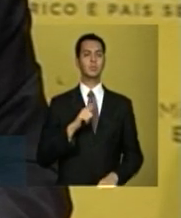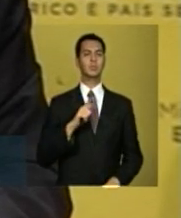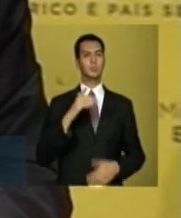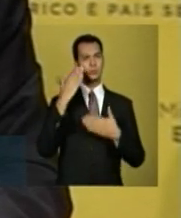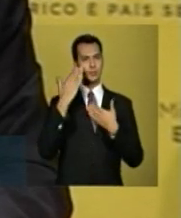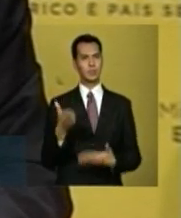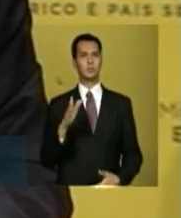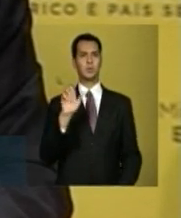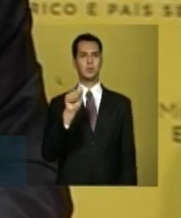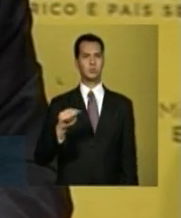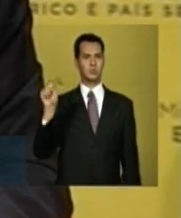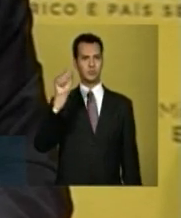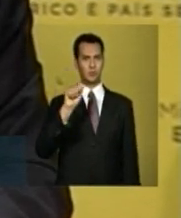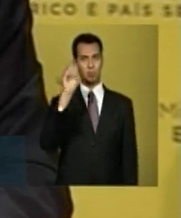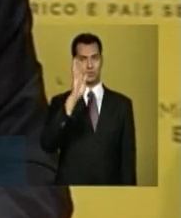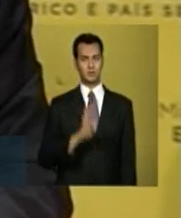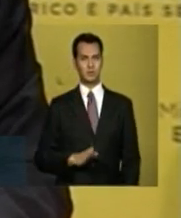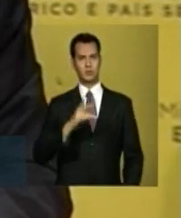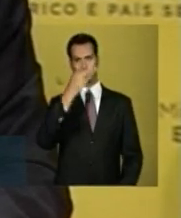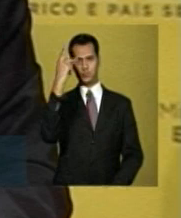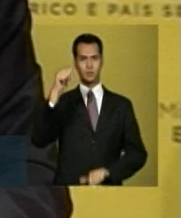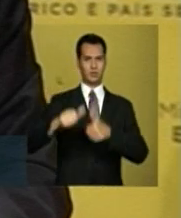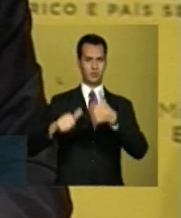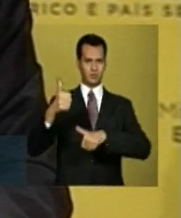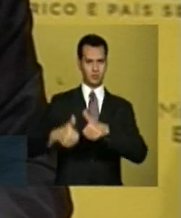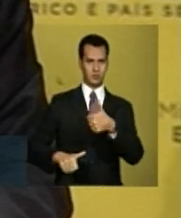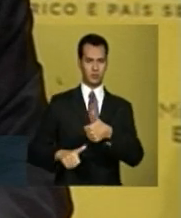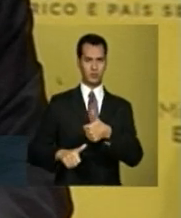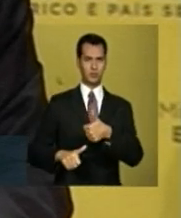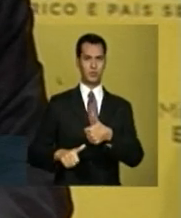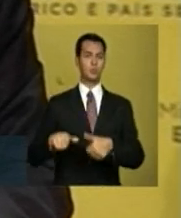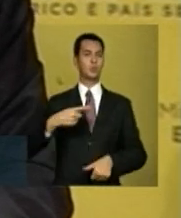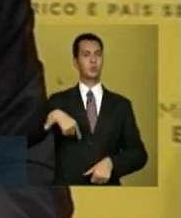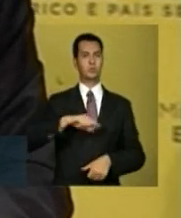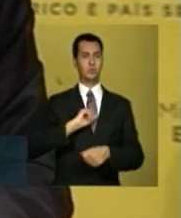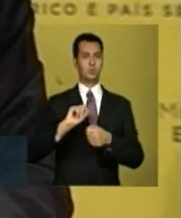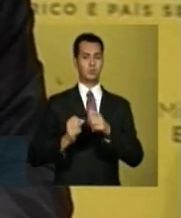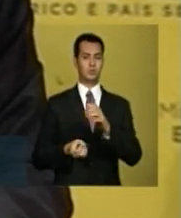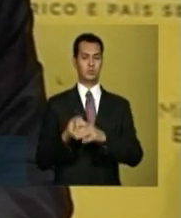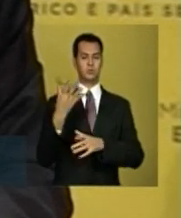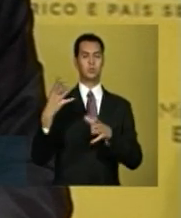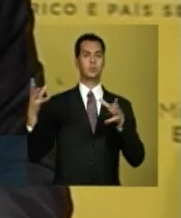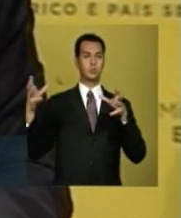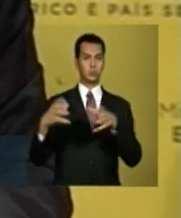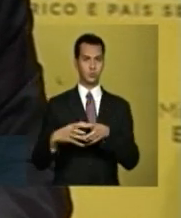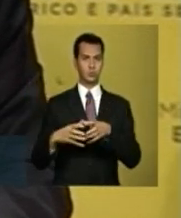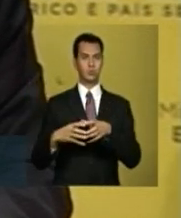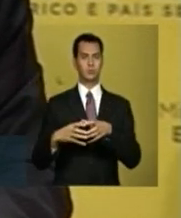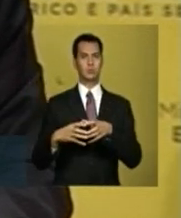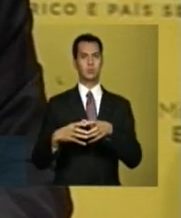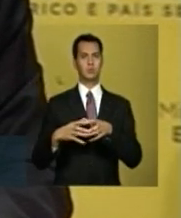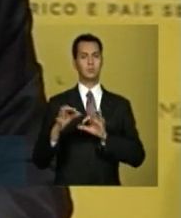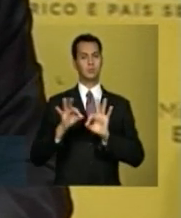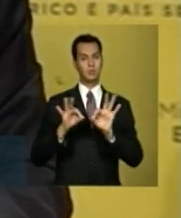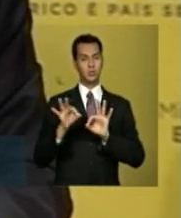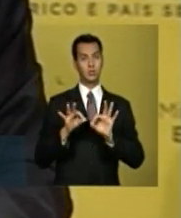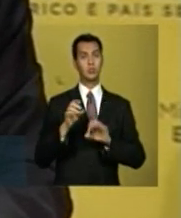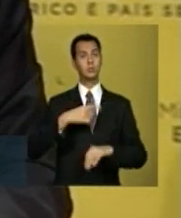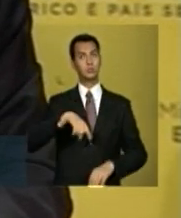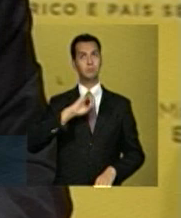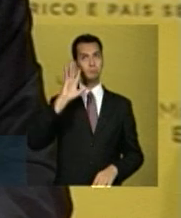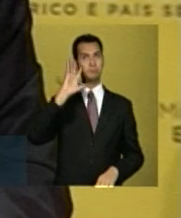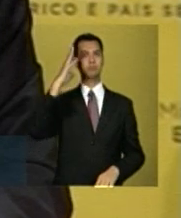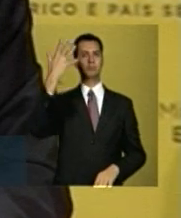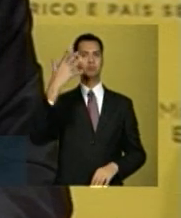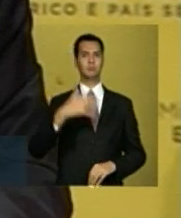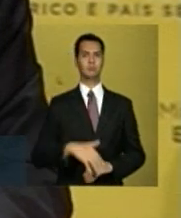Nós criamos um comitê científico discutimos intensamente para chegarmos a essas eh conclusões e